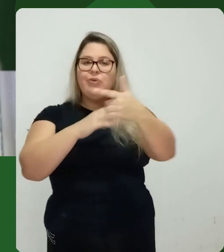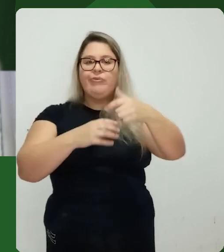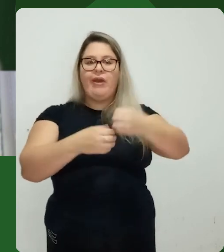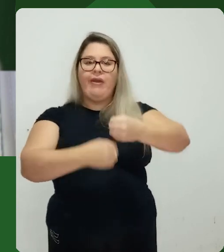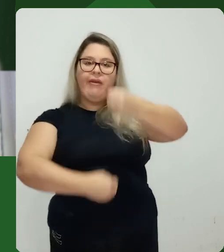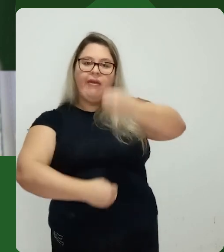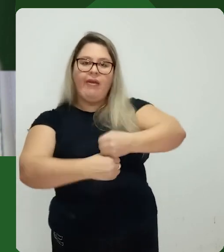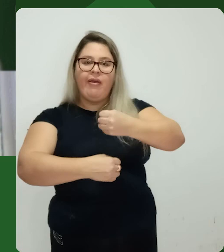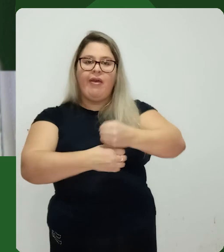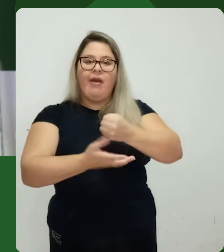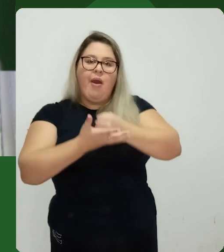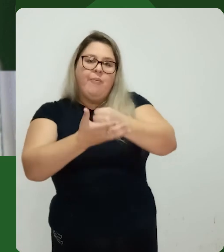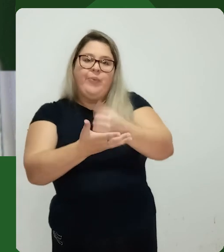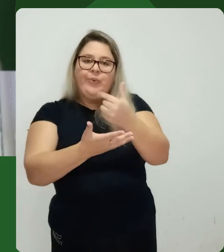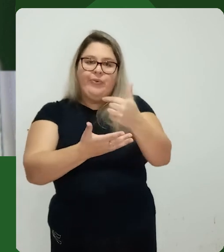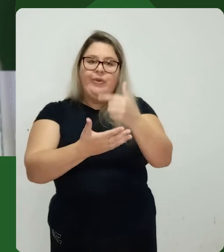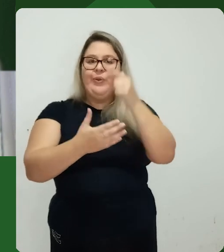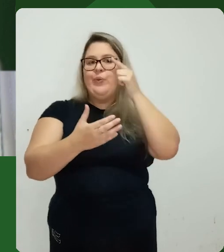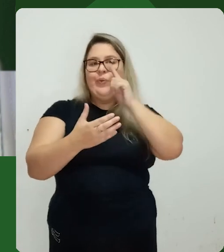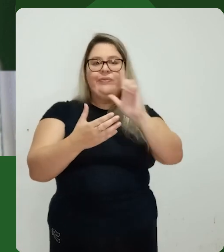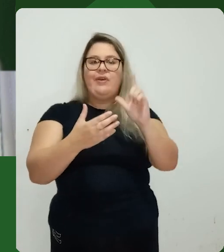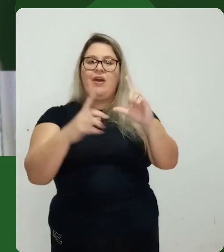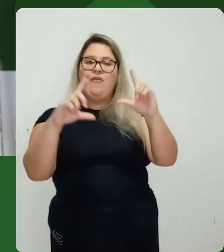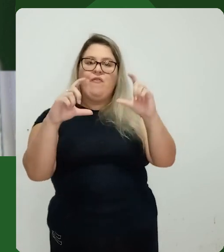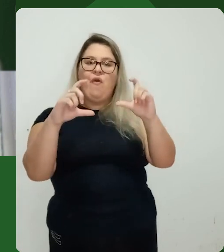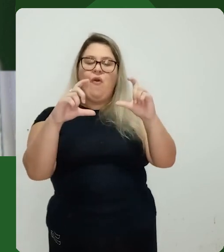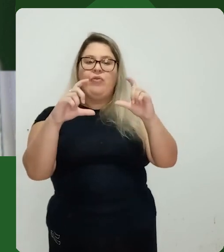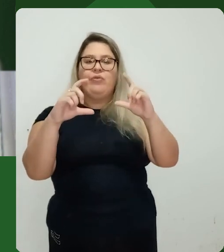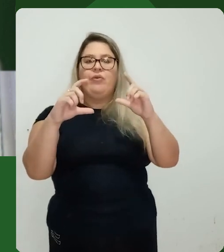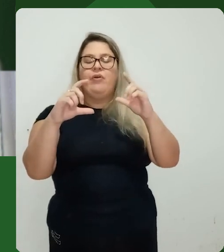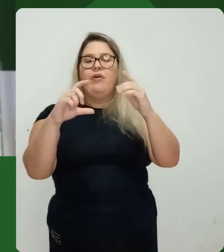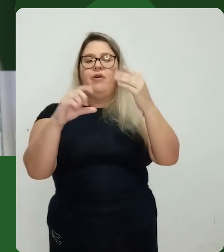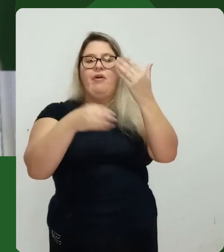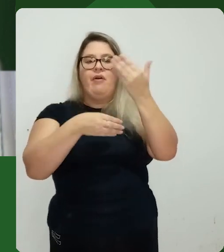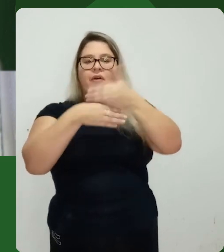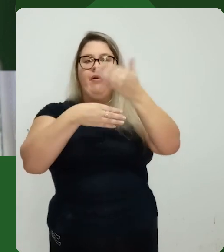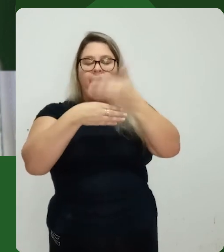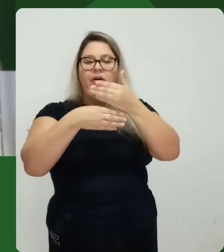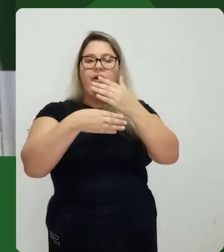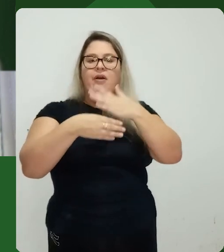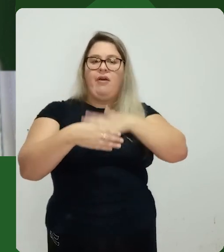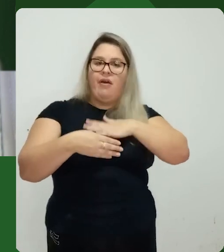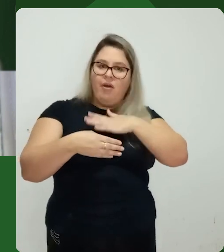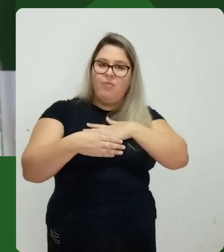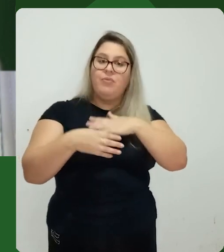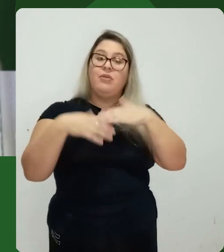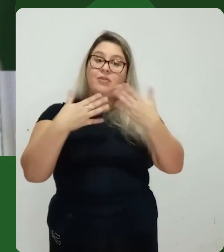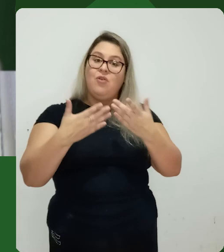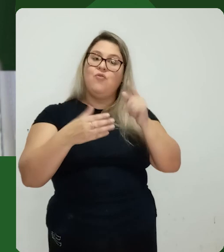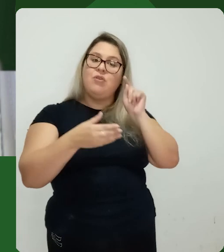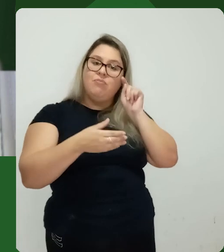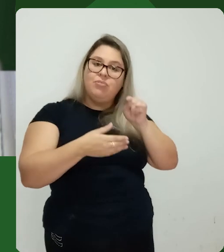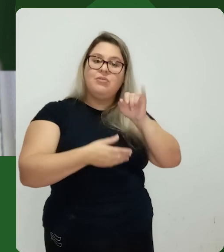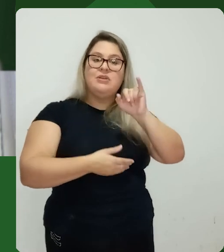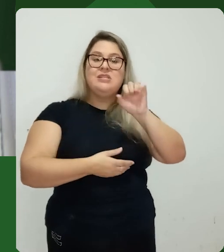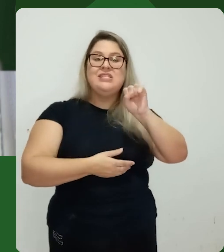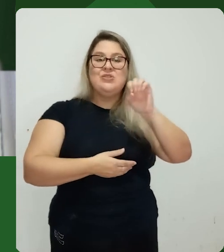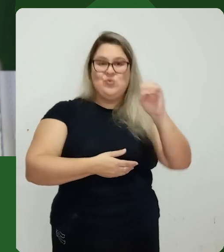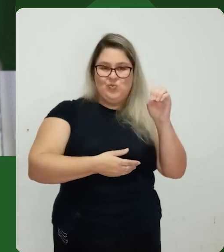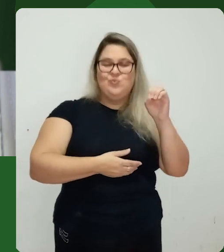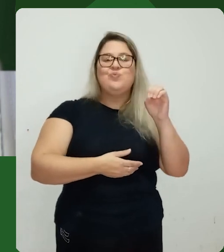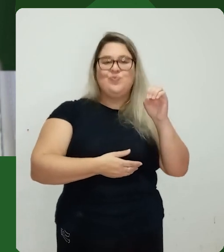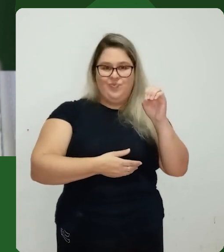né? Então, ok, você já mexeu no diafragma, já tá com a foto lenta ali, você não tem tripé, não tem onde apoiar, então tu não